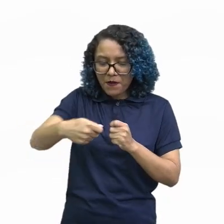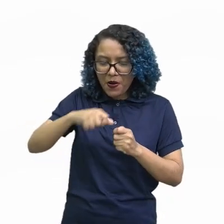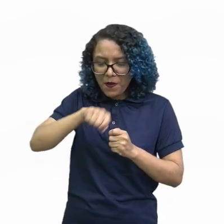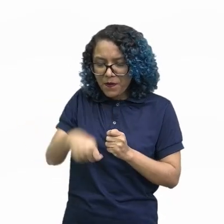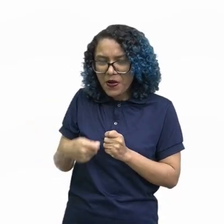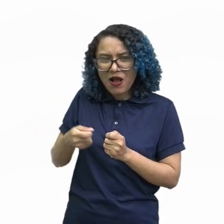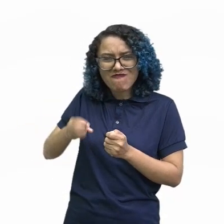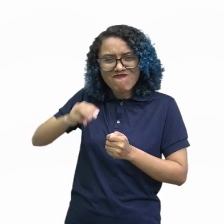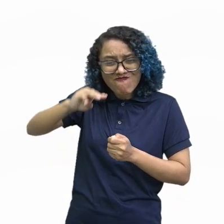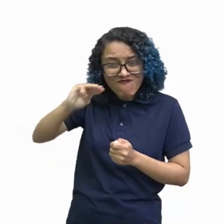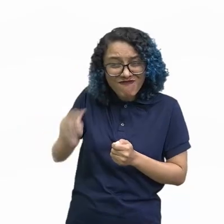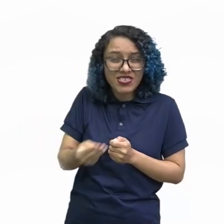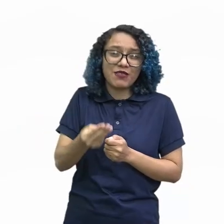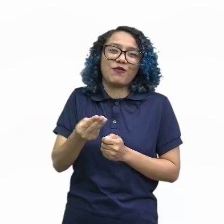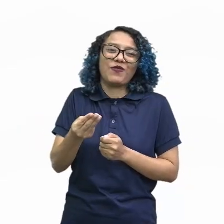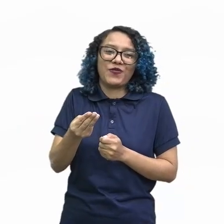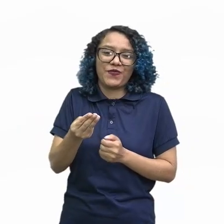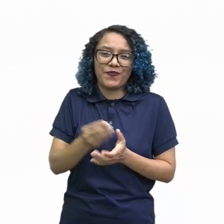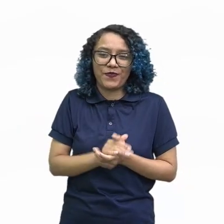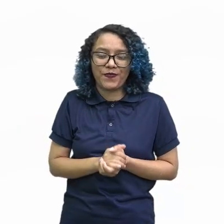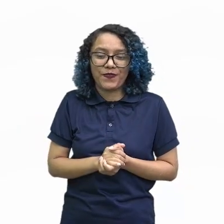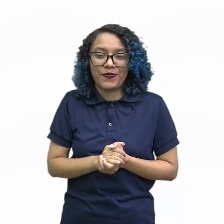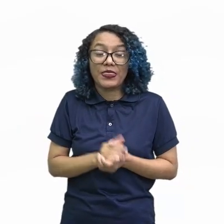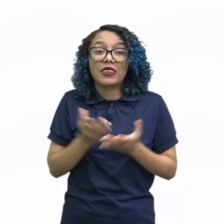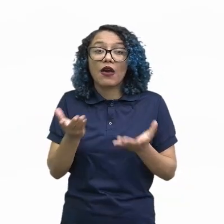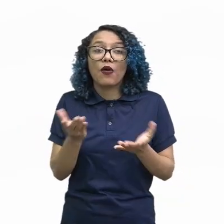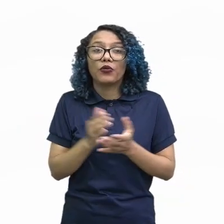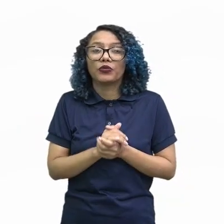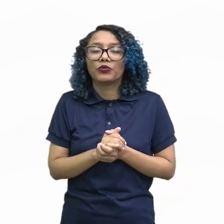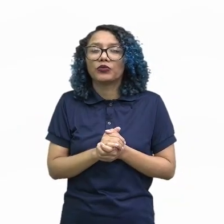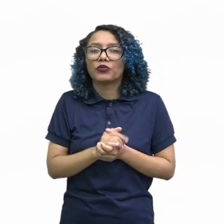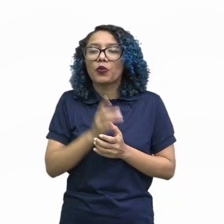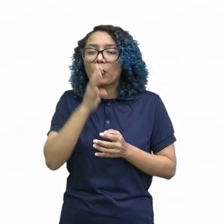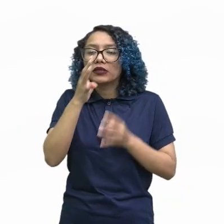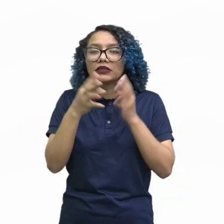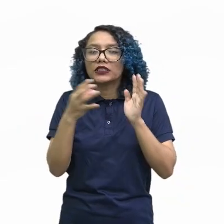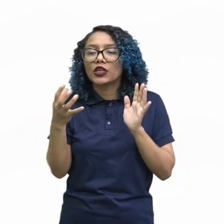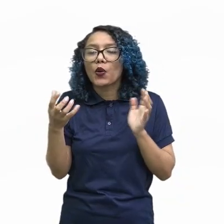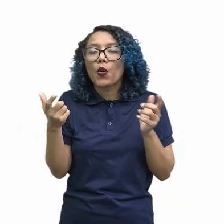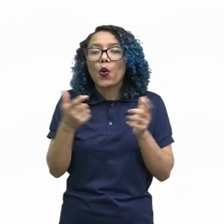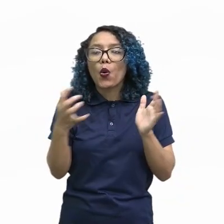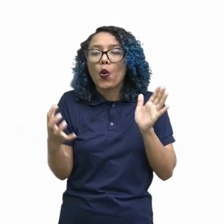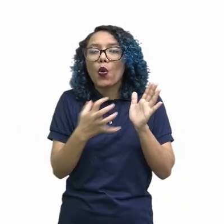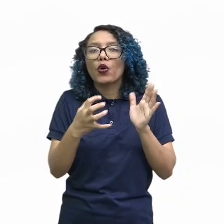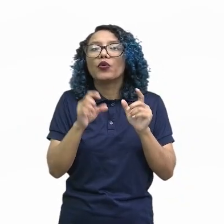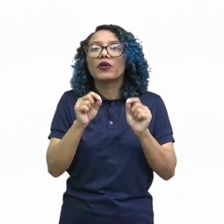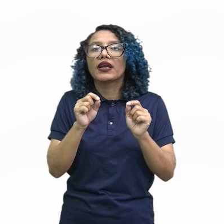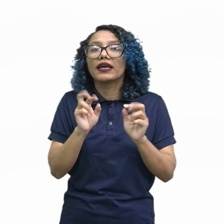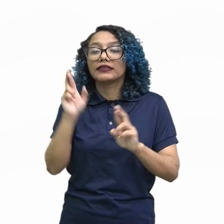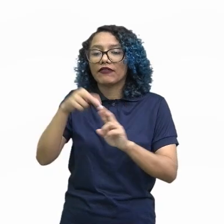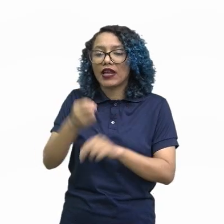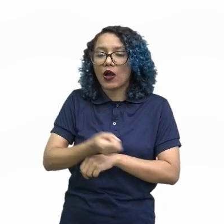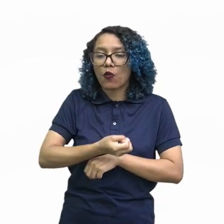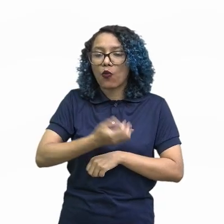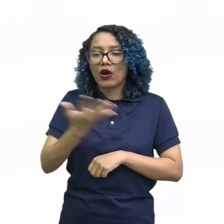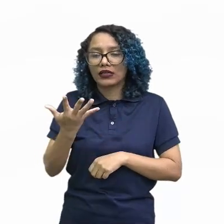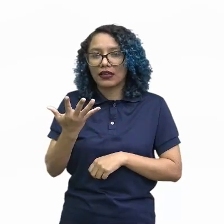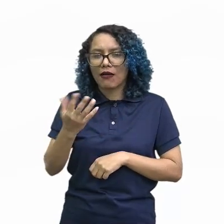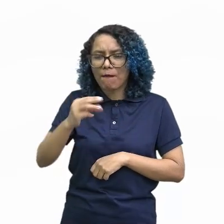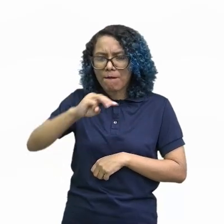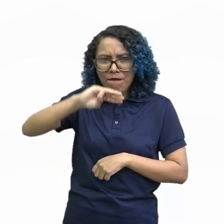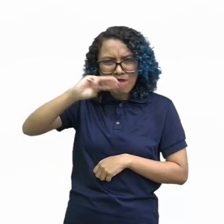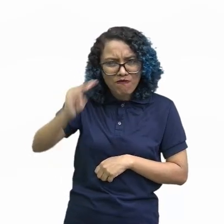descascar. Percebam que o exagero está exatamente na quantidade. Milhões de